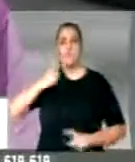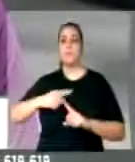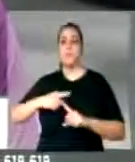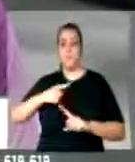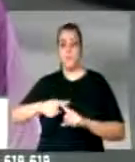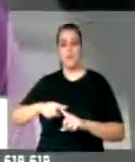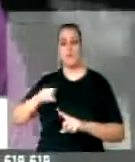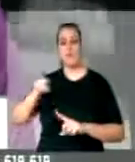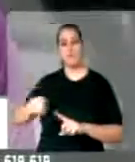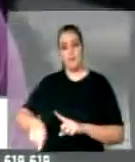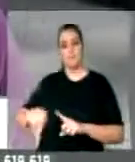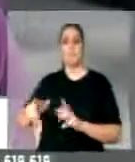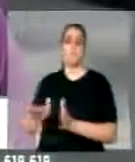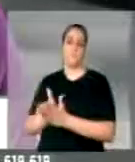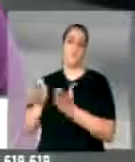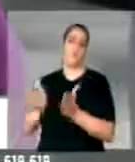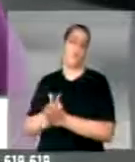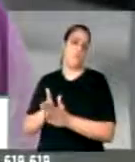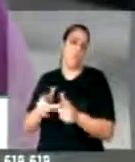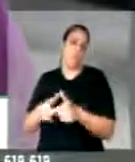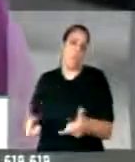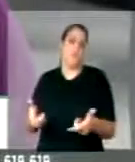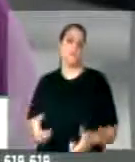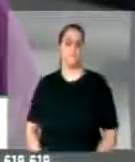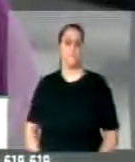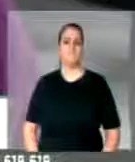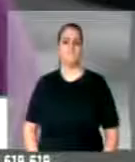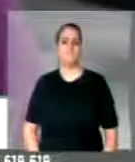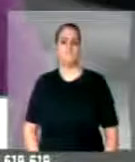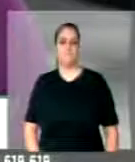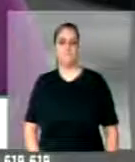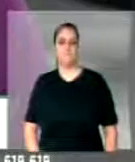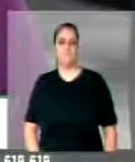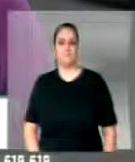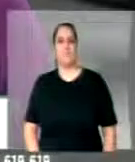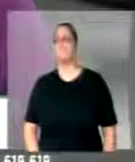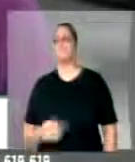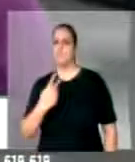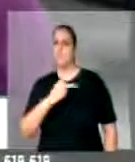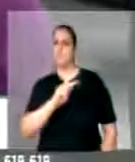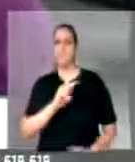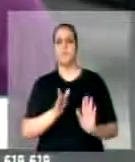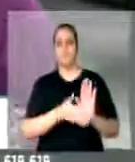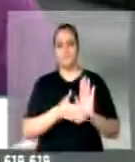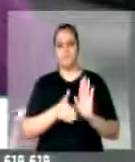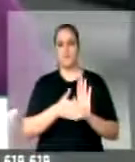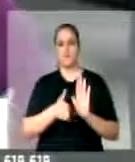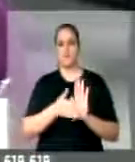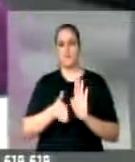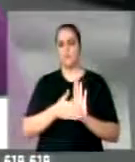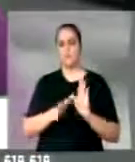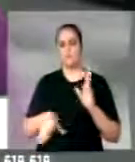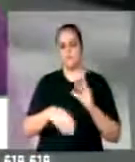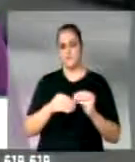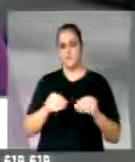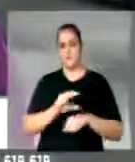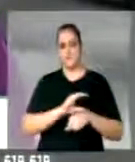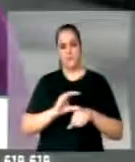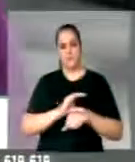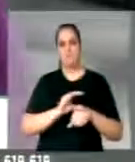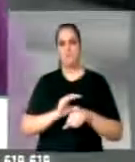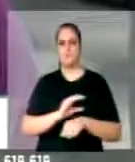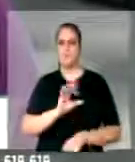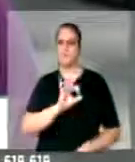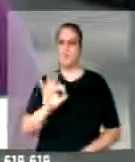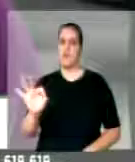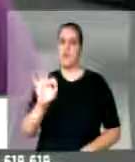mais precarizado. Mesmo com a proposta de emenda constitucional, que Vossa Excelência foi a principal vitoriosa em relação ao